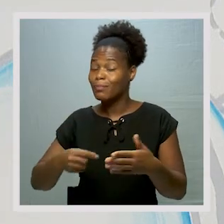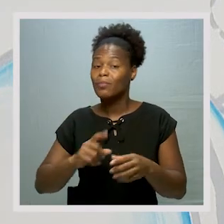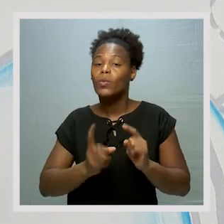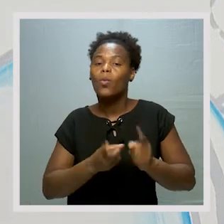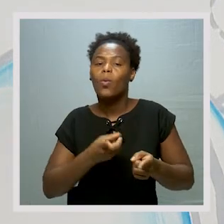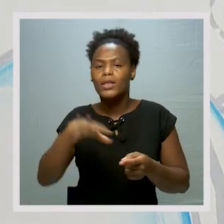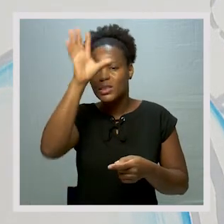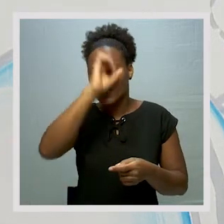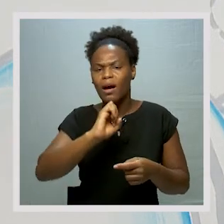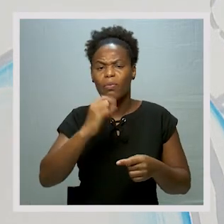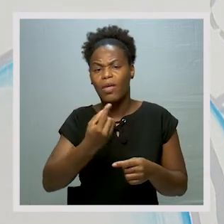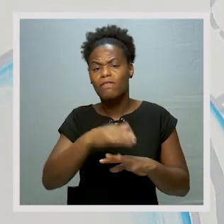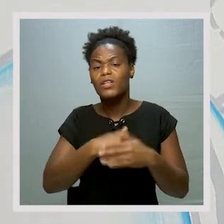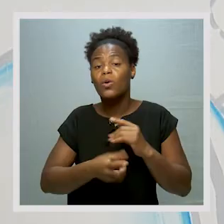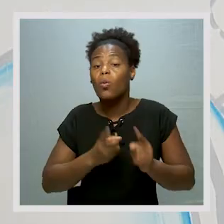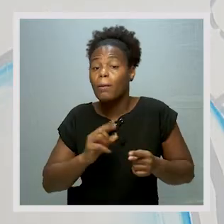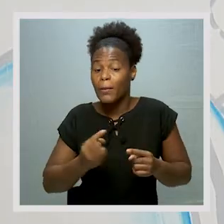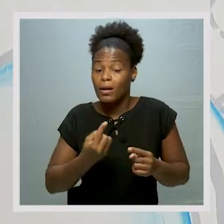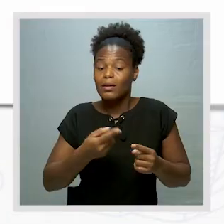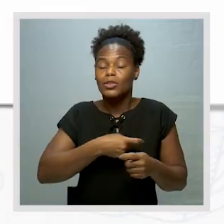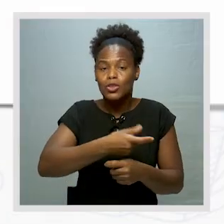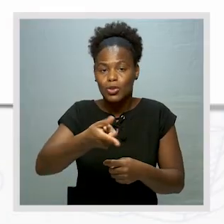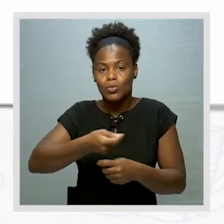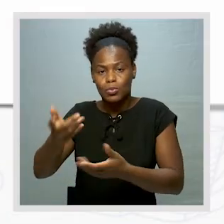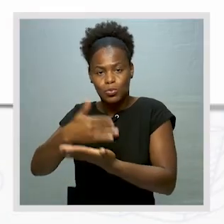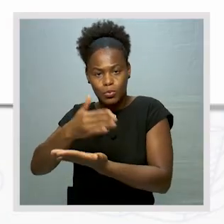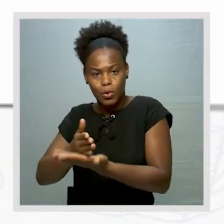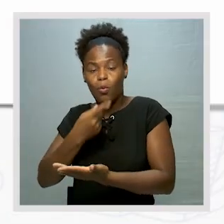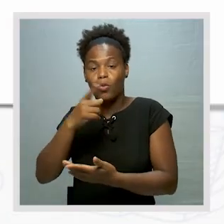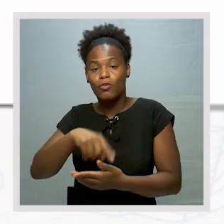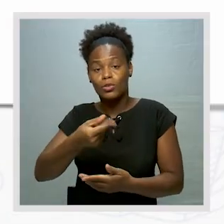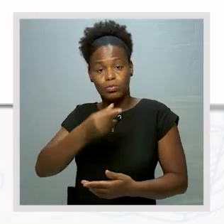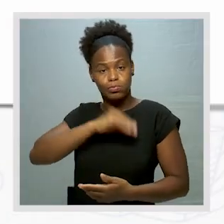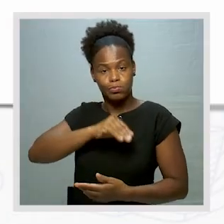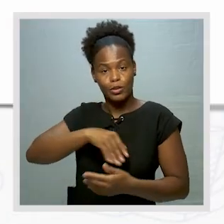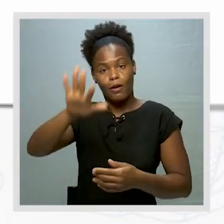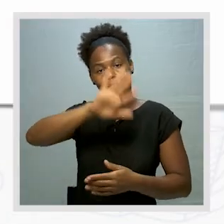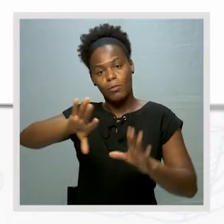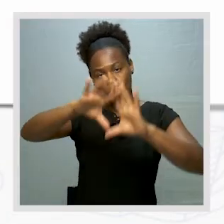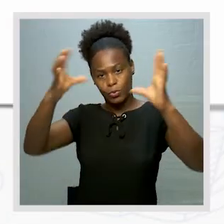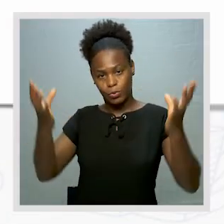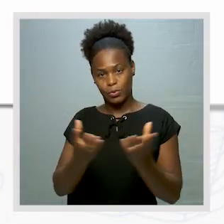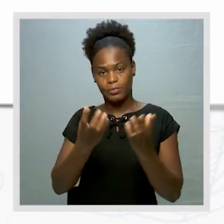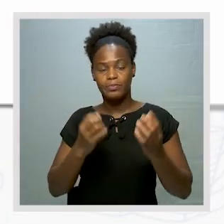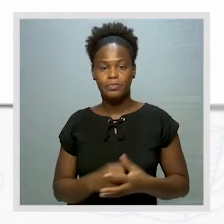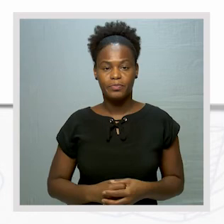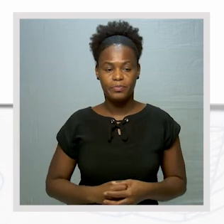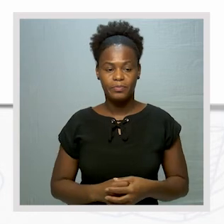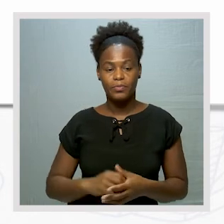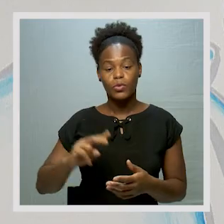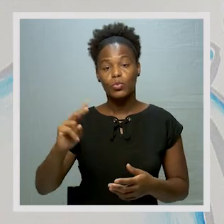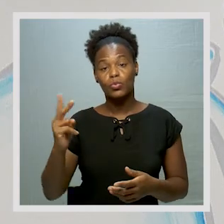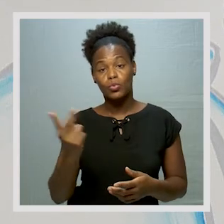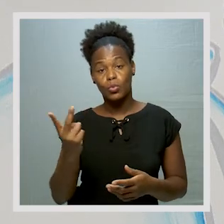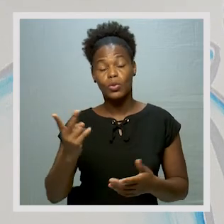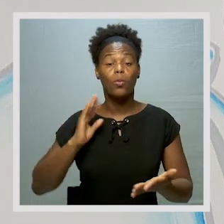o que o Estado deve fazer para redistribuir o rendimento de uma forma geral. O segundo